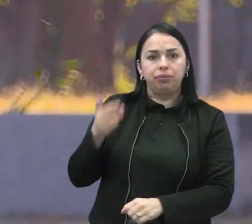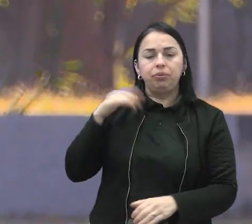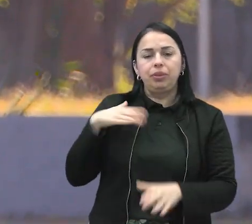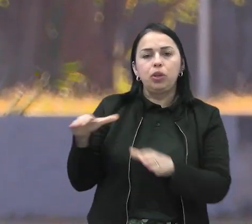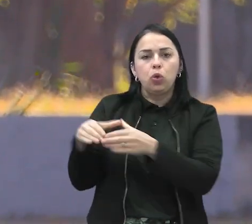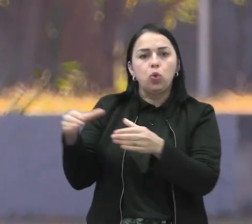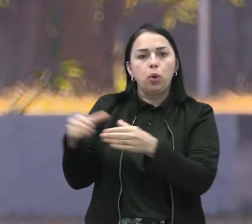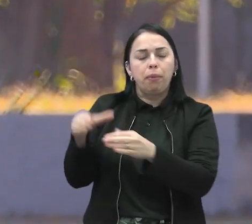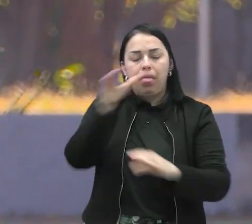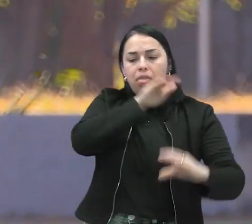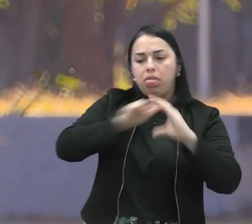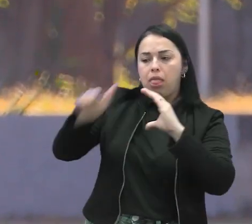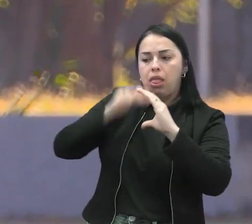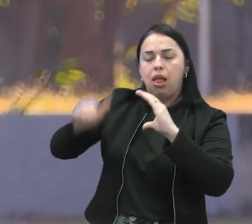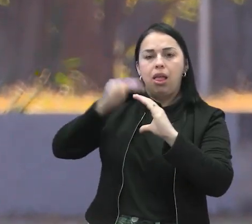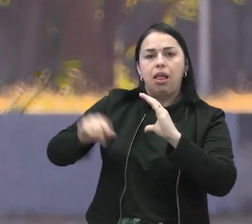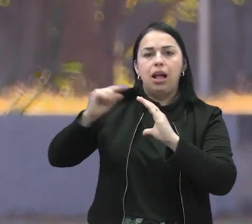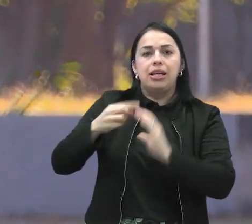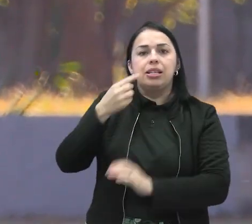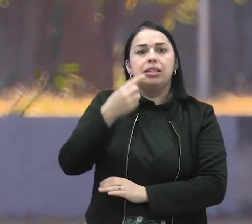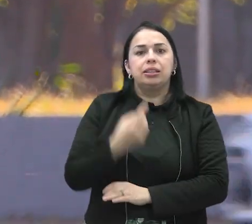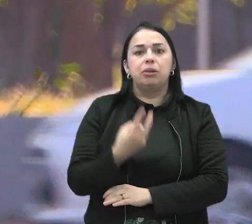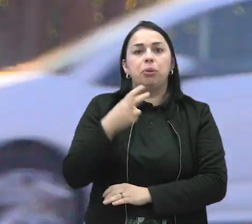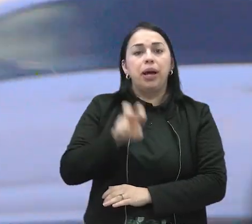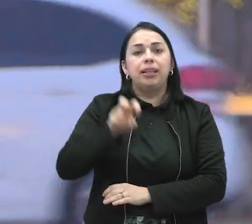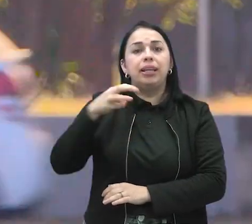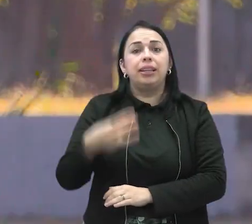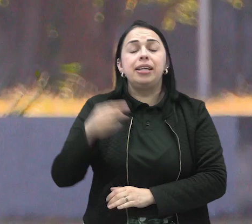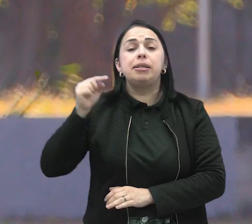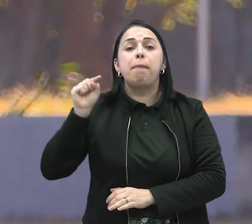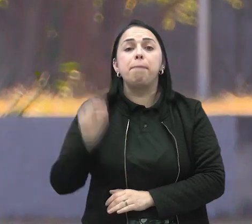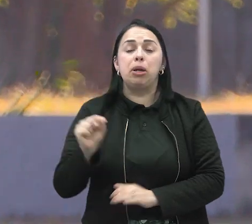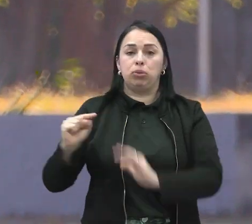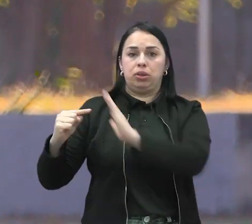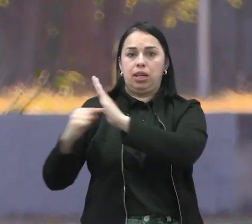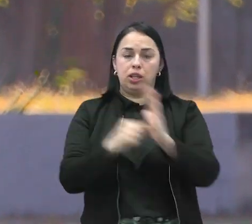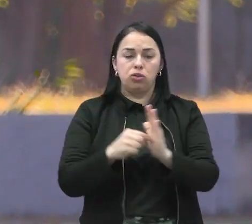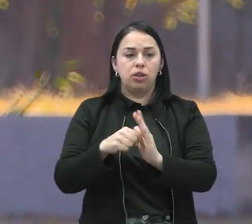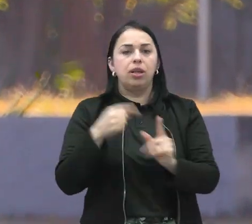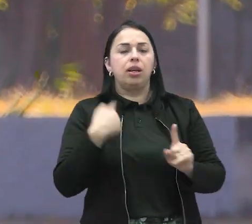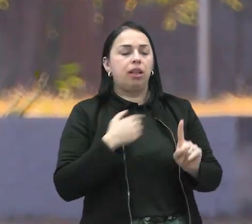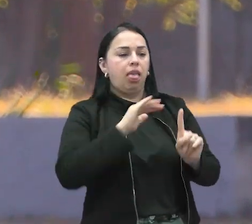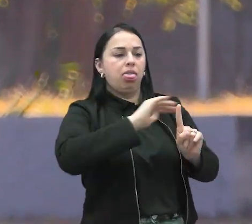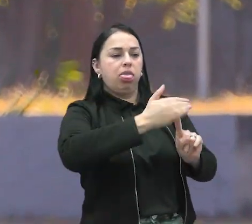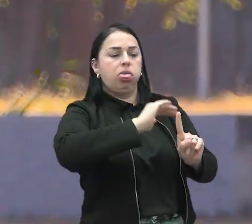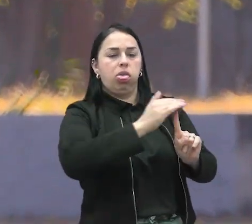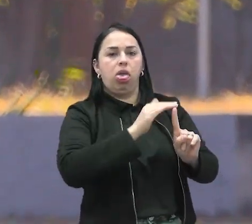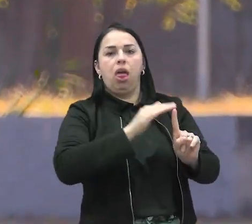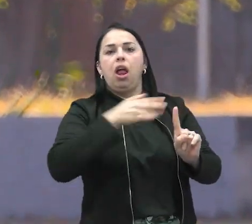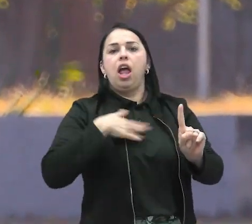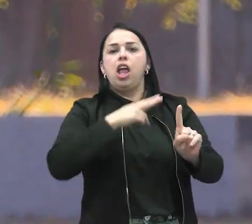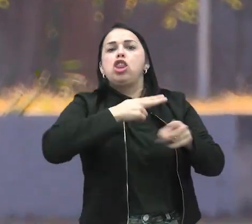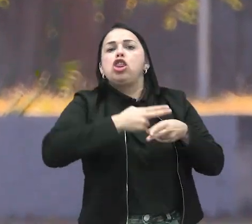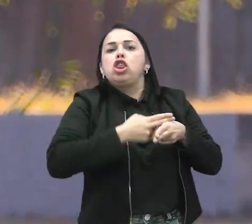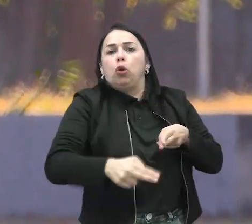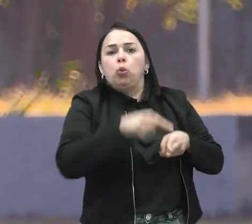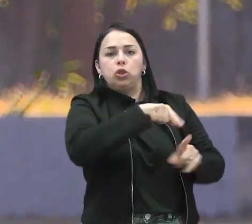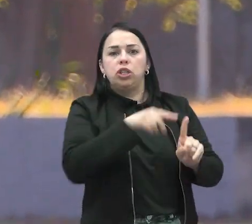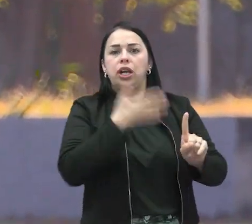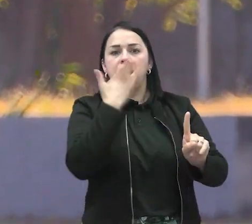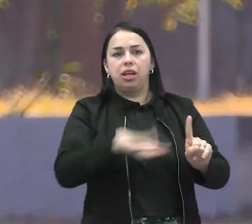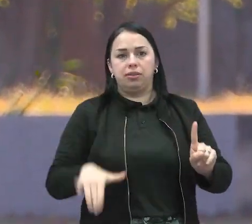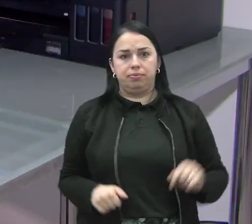2024 quase 53 mil denúncias de divulgação de imagens de abuso e pornografia